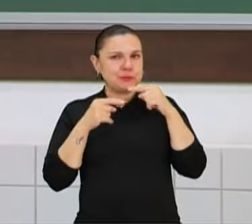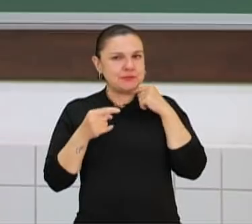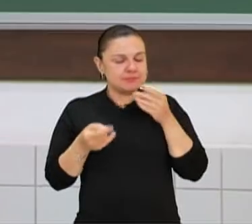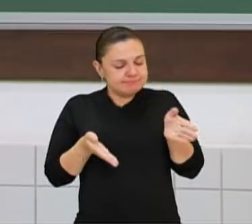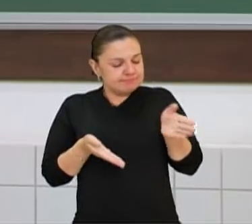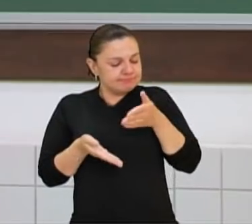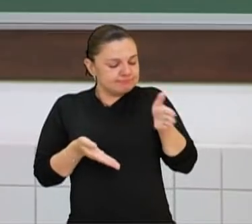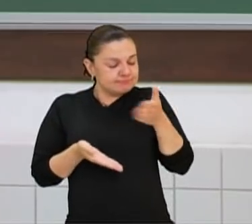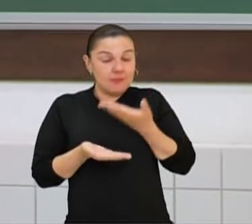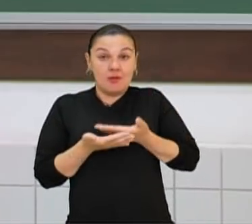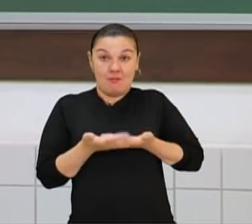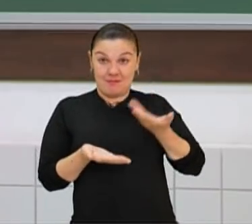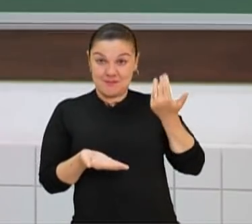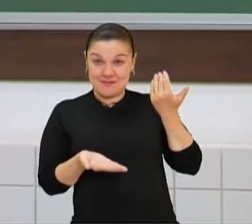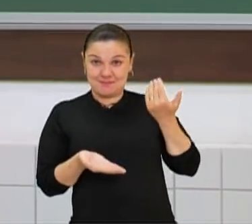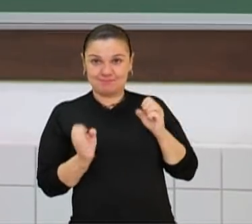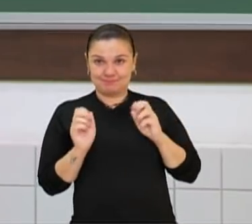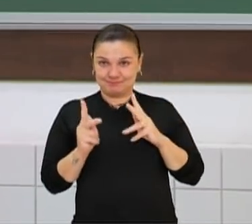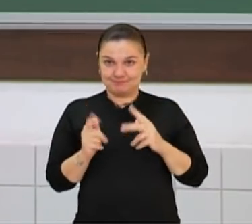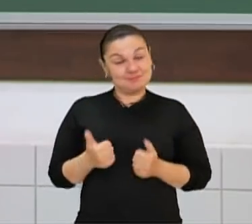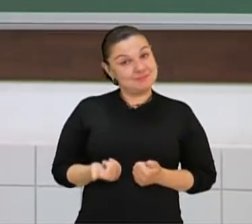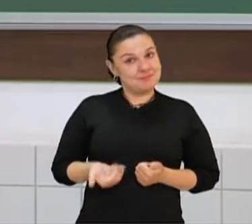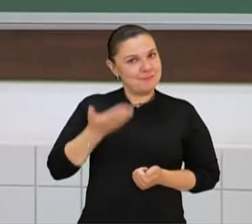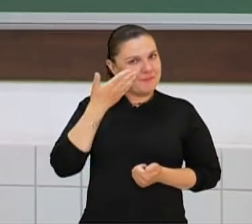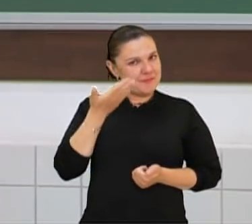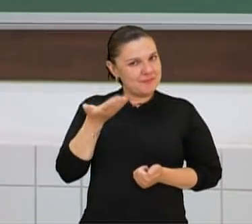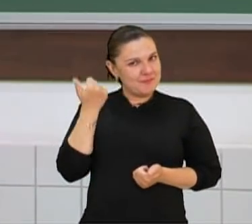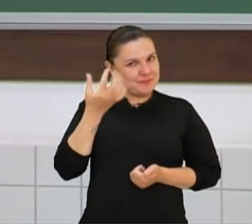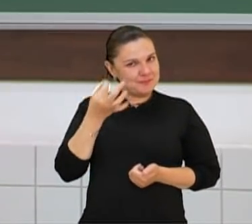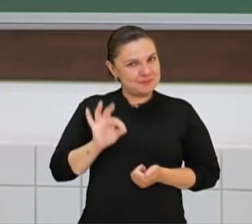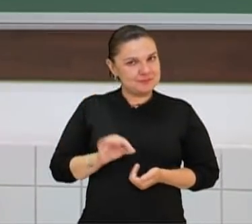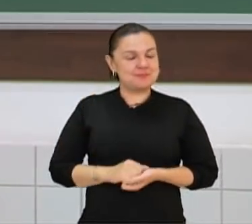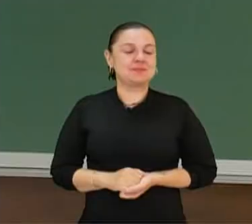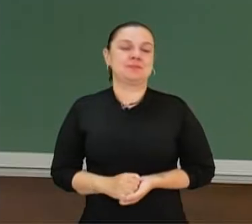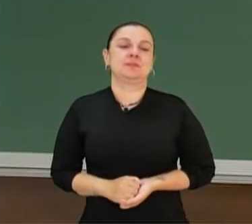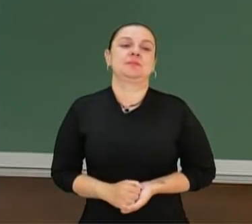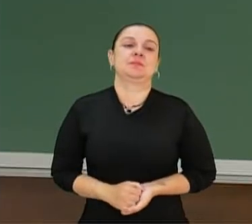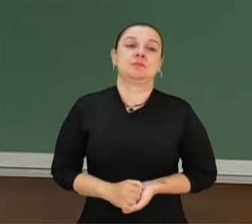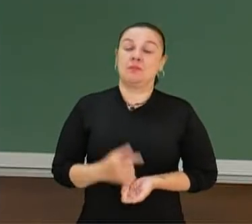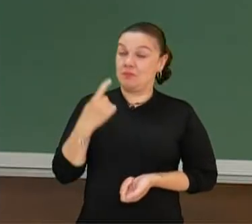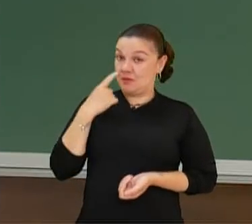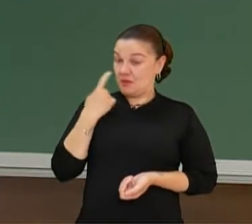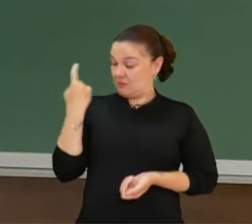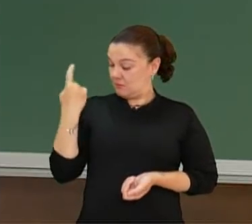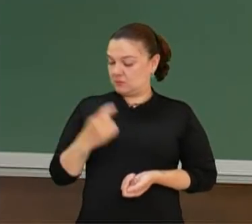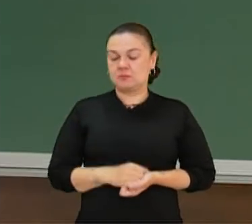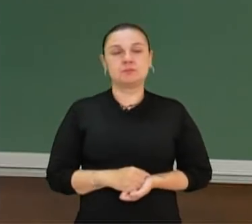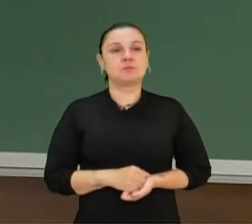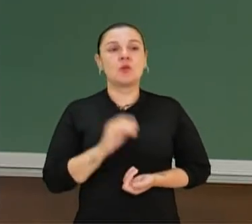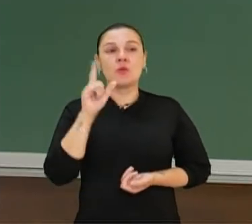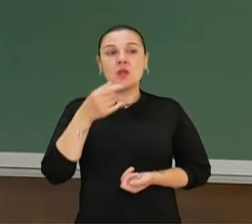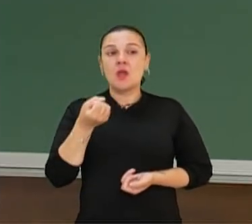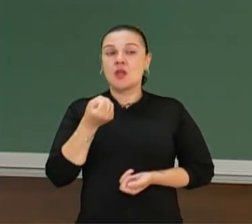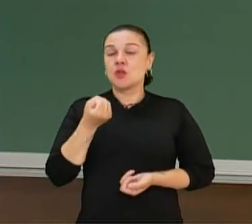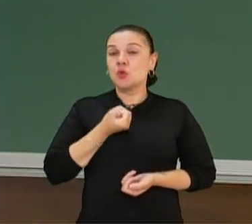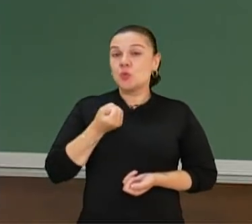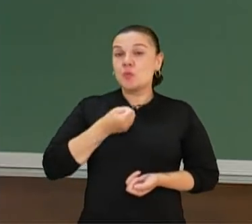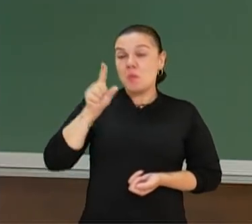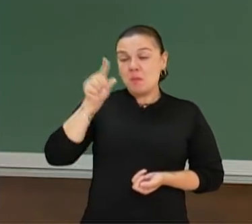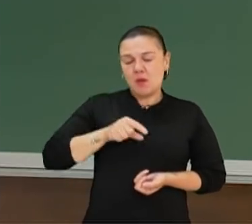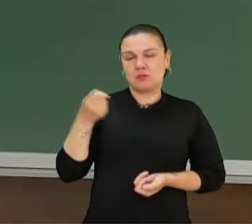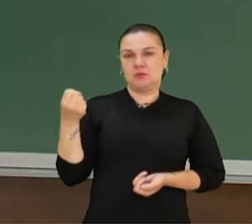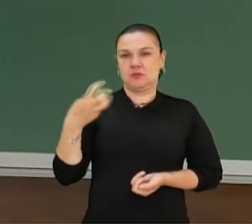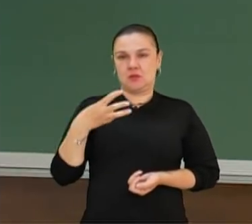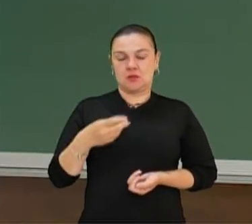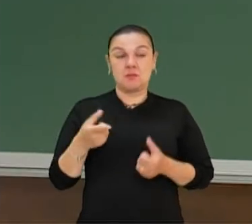uma olhadinha na aula anterior, tá bom? Vamos lá corrigir? Vem comigo. Então, aqui, ó. Então, o que são números menores que 3? Então,